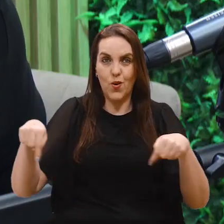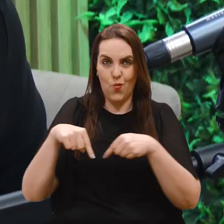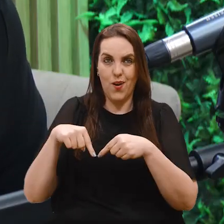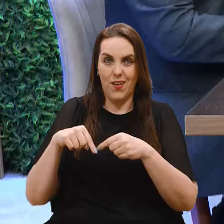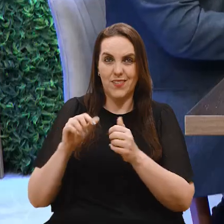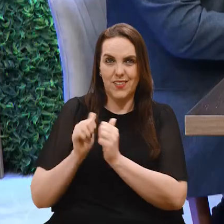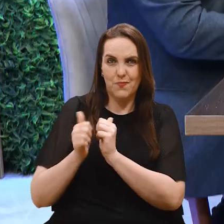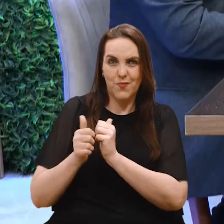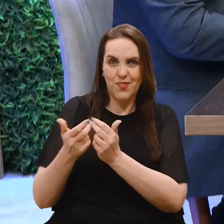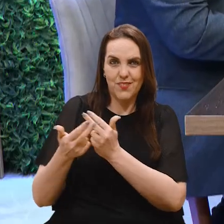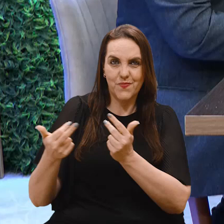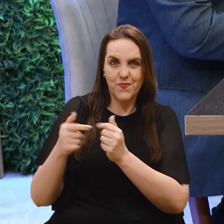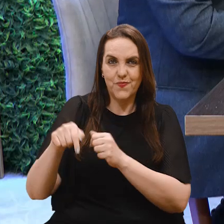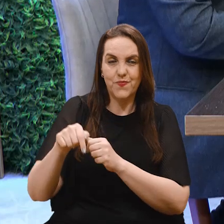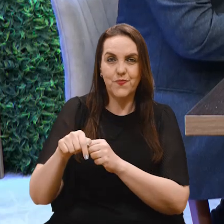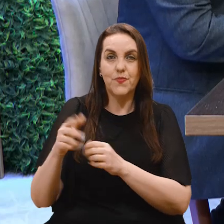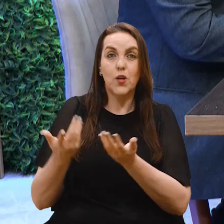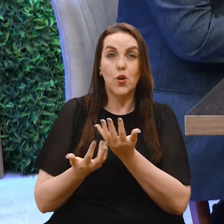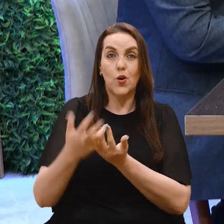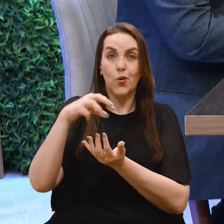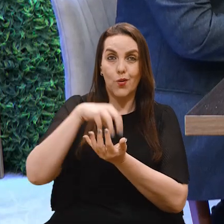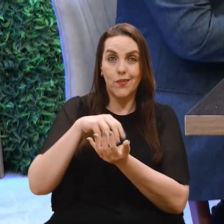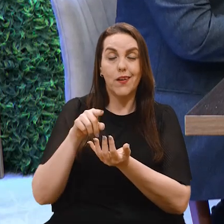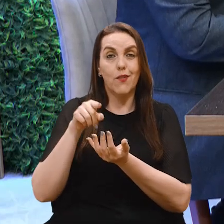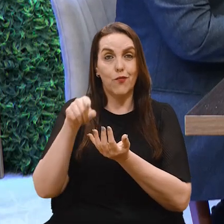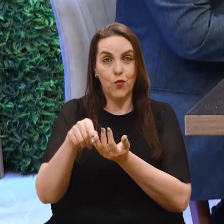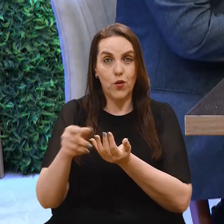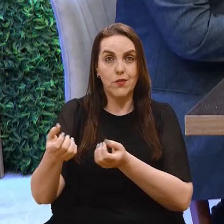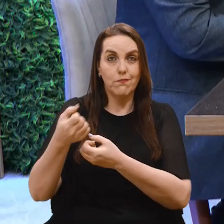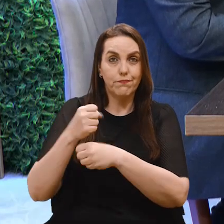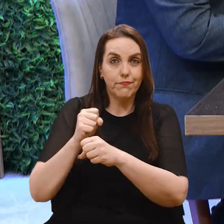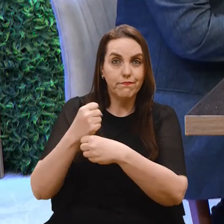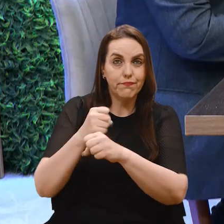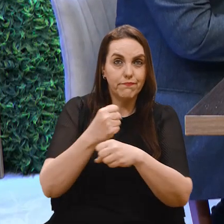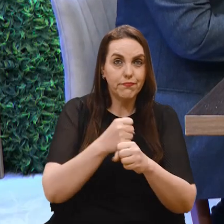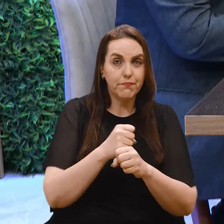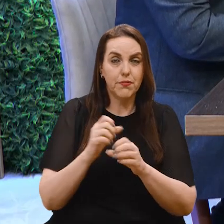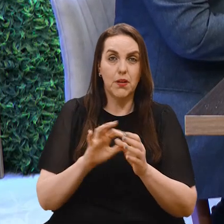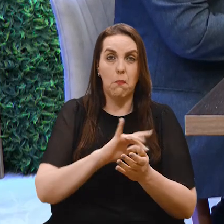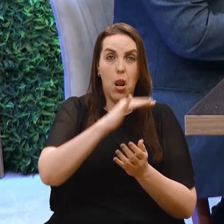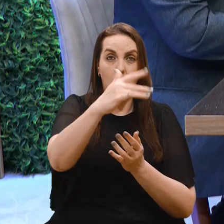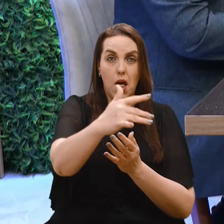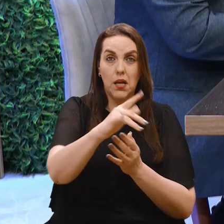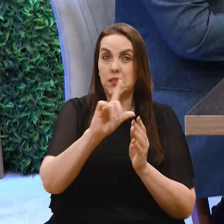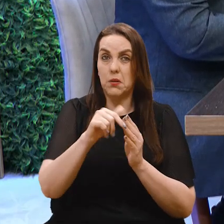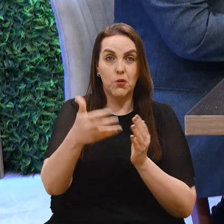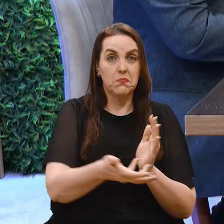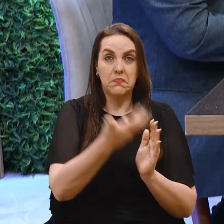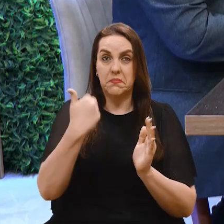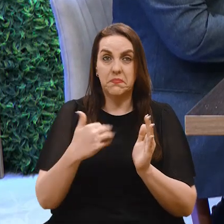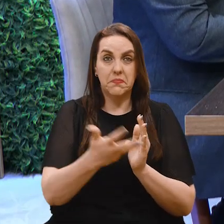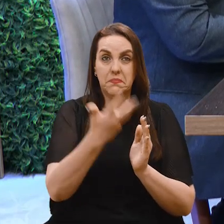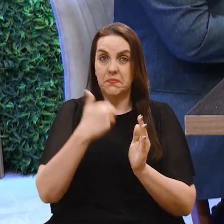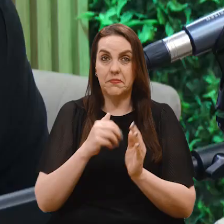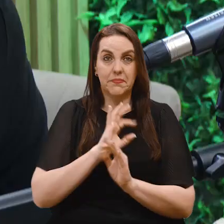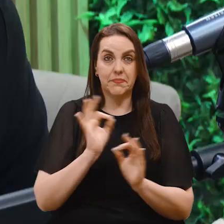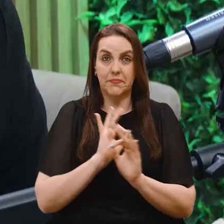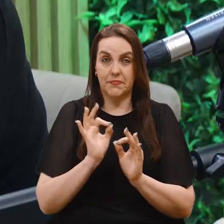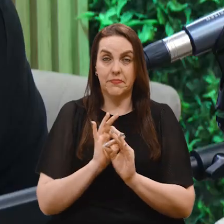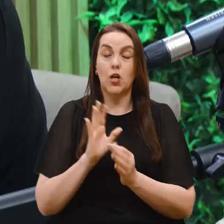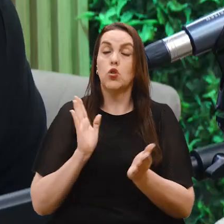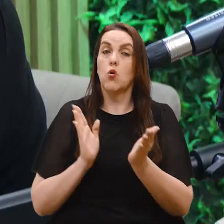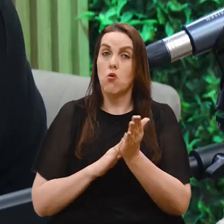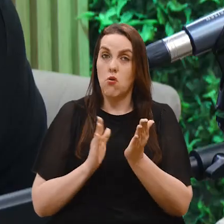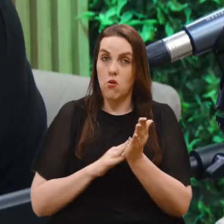Daí, que até a Codeca foi lá, tirou um pouco, amontou o resto e não foi buscar mais e não foi recolher o resto. E eu tô cobrando